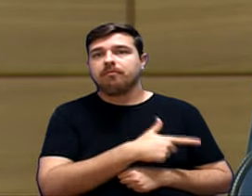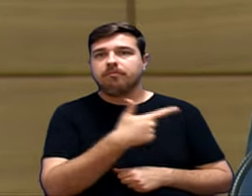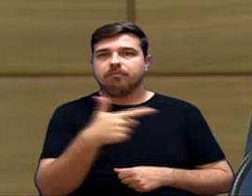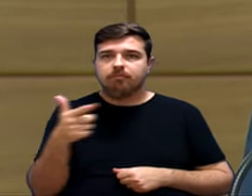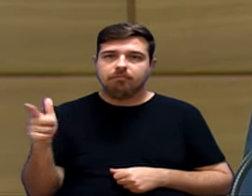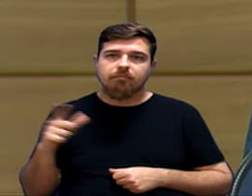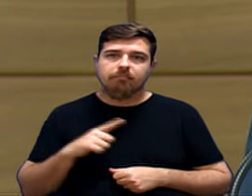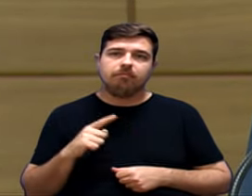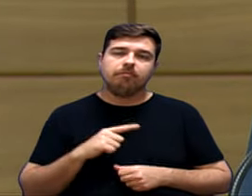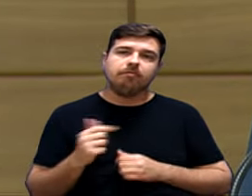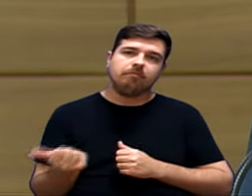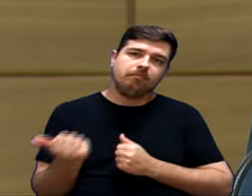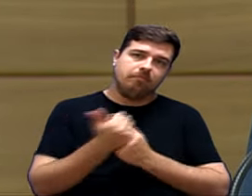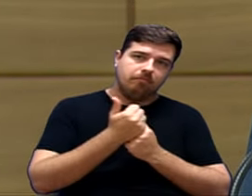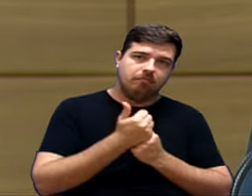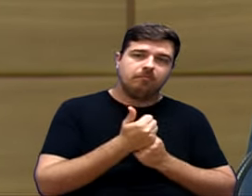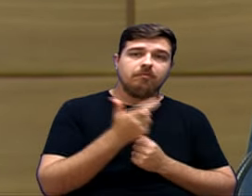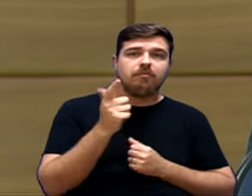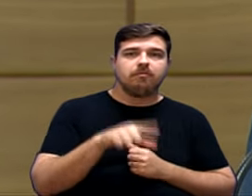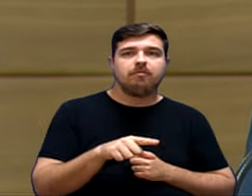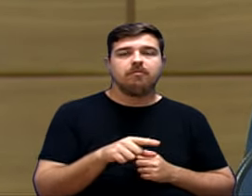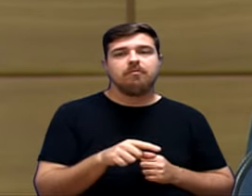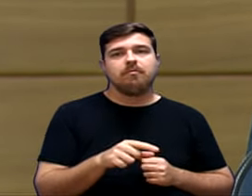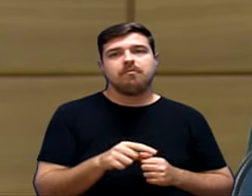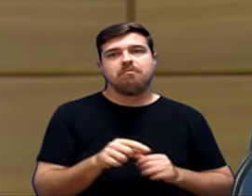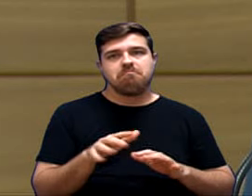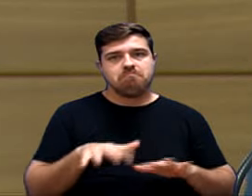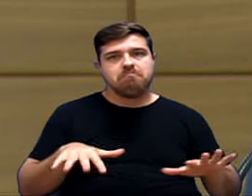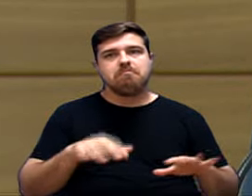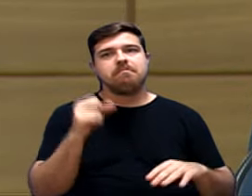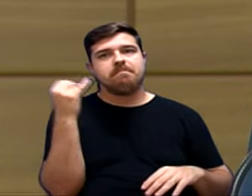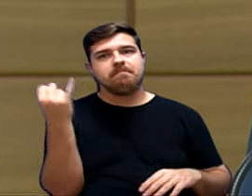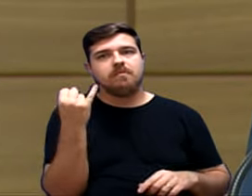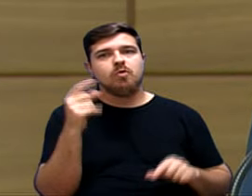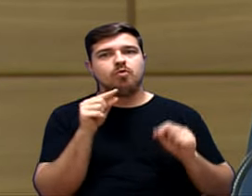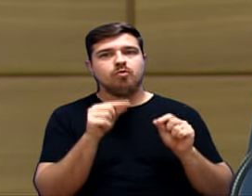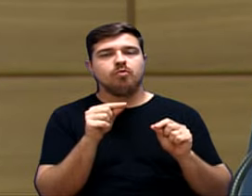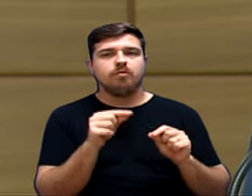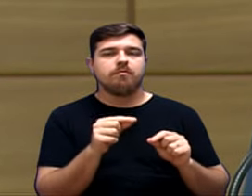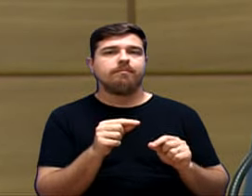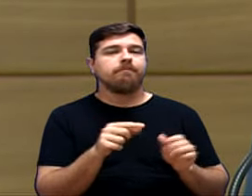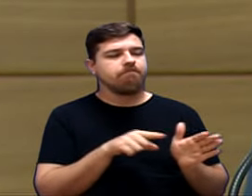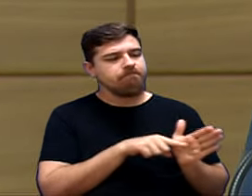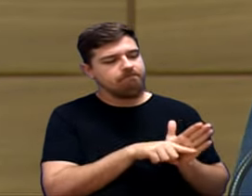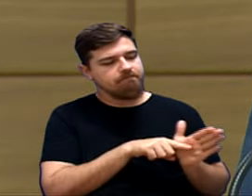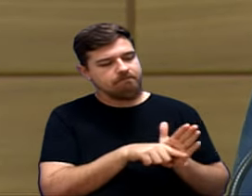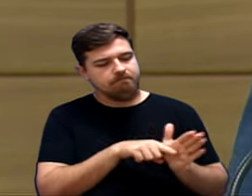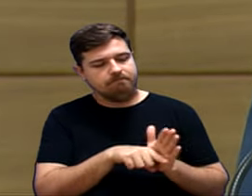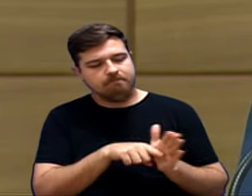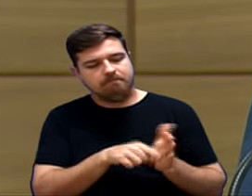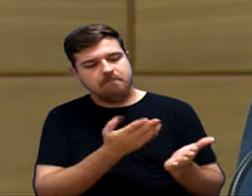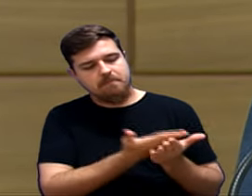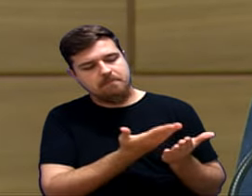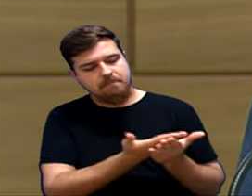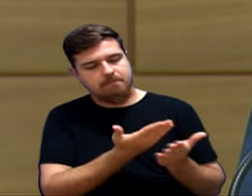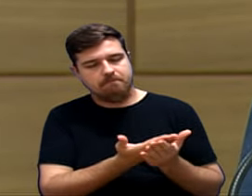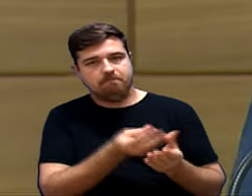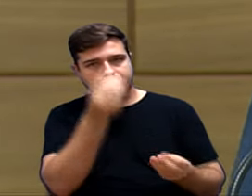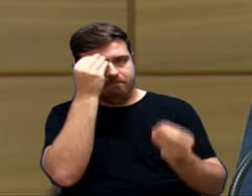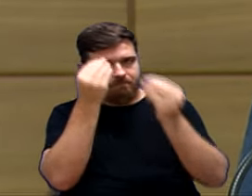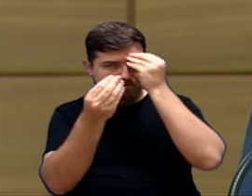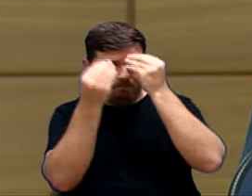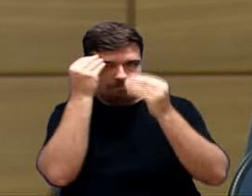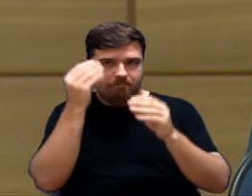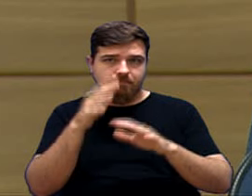itens acessórios mas o os os de maior relevância eh a gente procurou consolidar até para eh